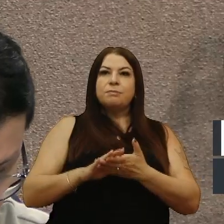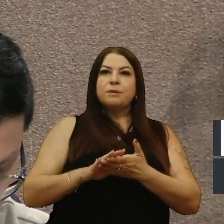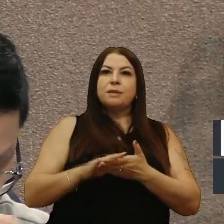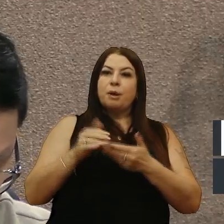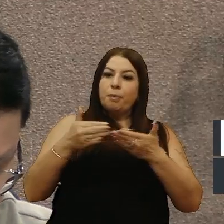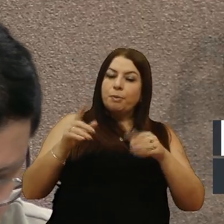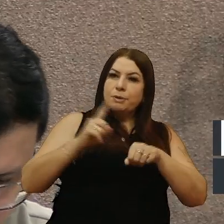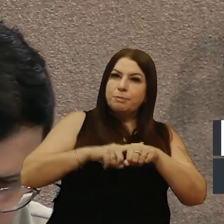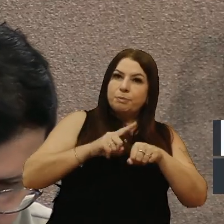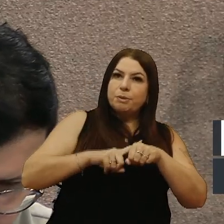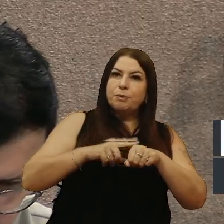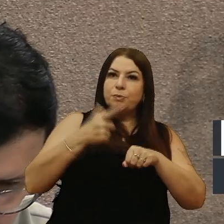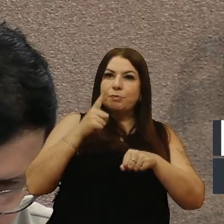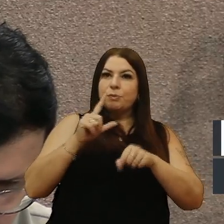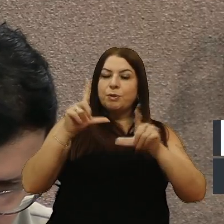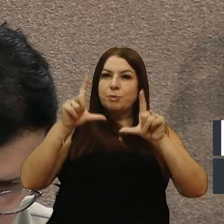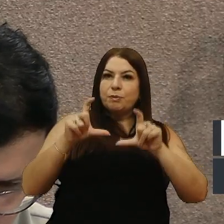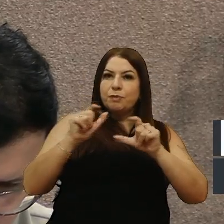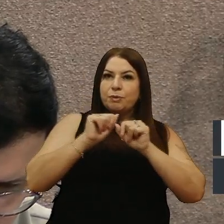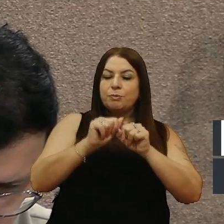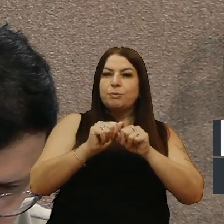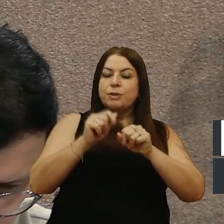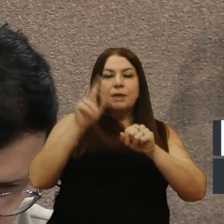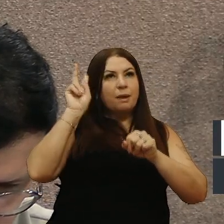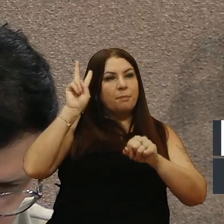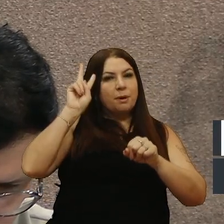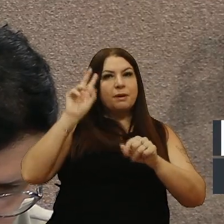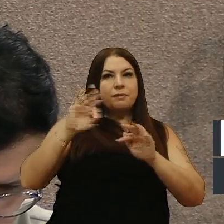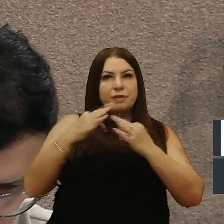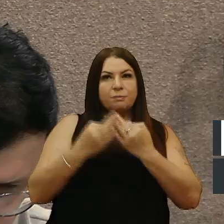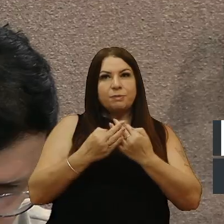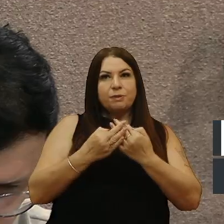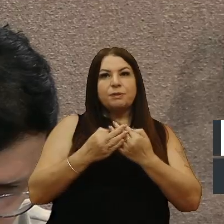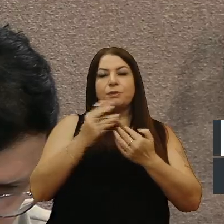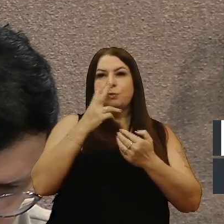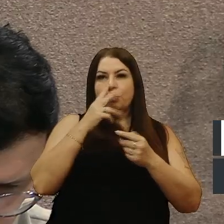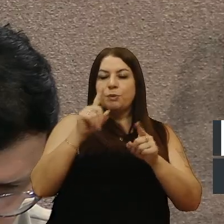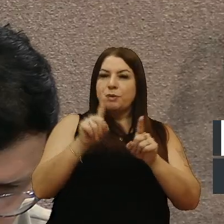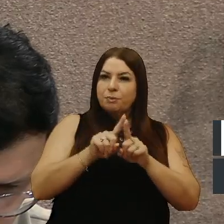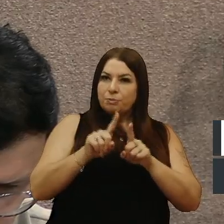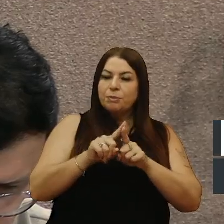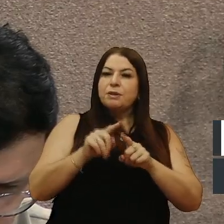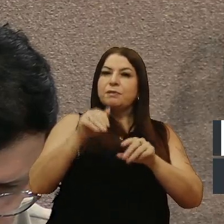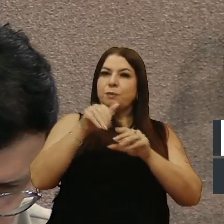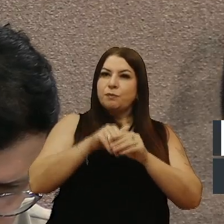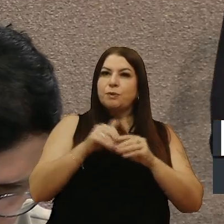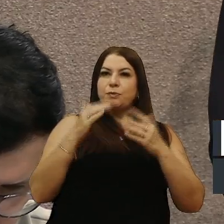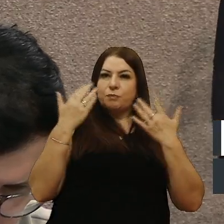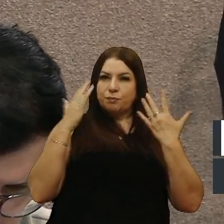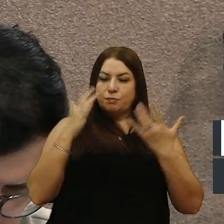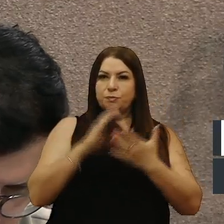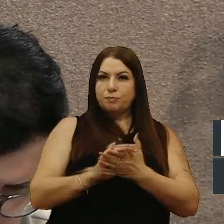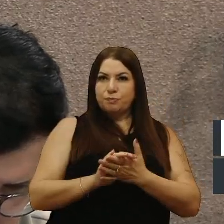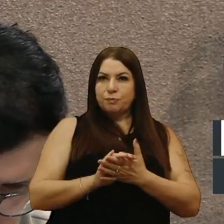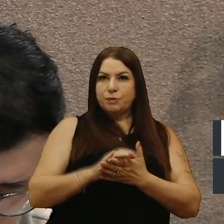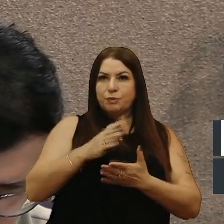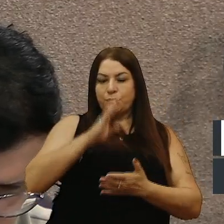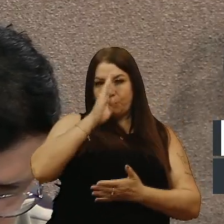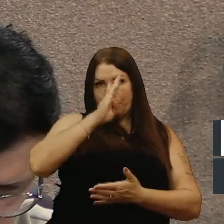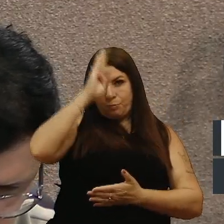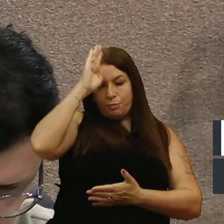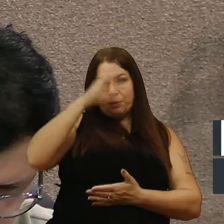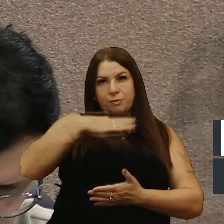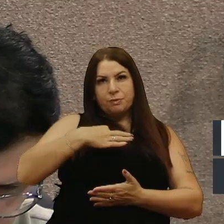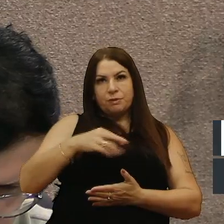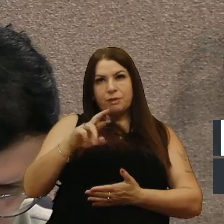o espaço para a gente conceder uma foto para ele guardar de lembrança para sua família. Do mesmo modo, gostaria de fazer um voto de congratulações aos bombeiros voluntários da